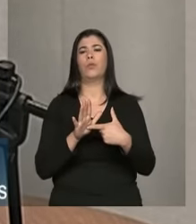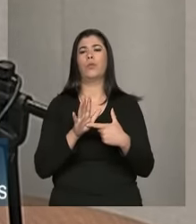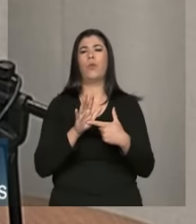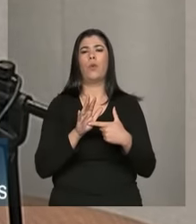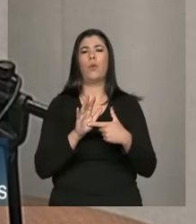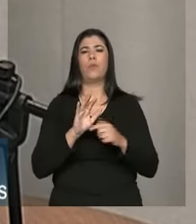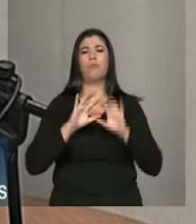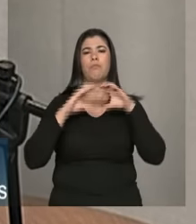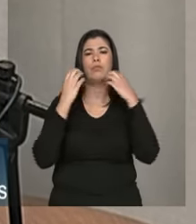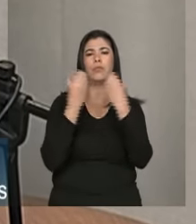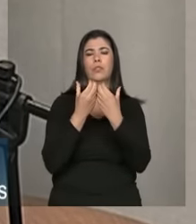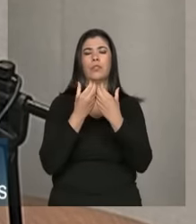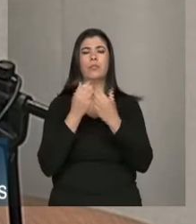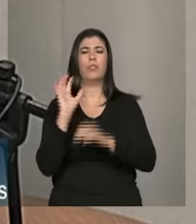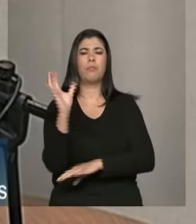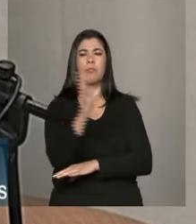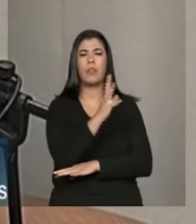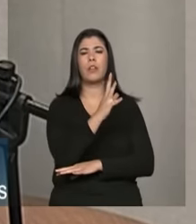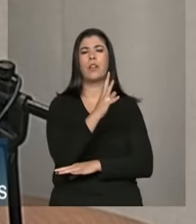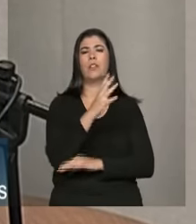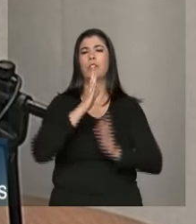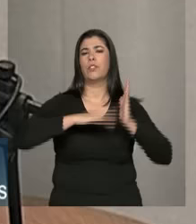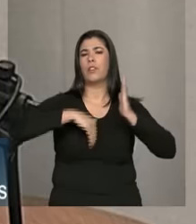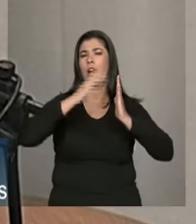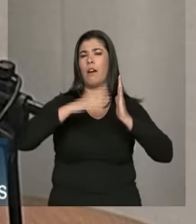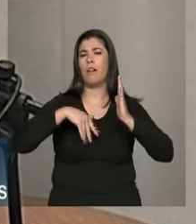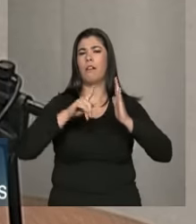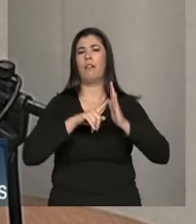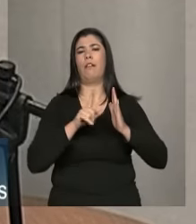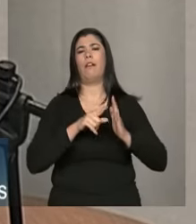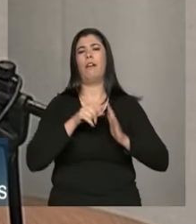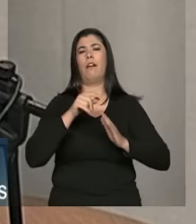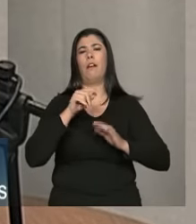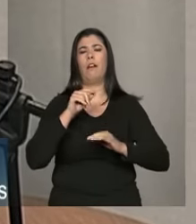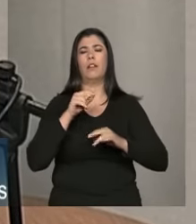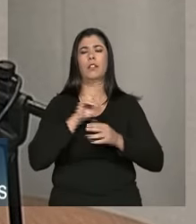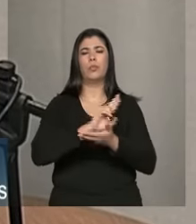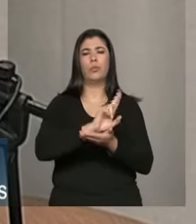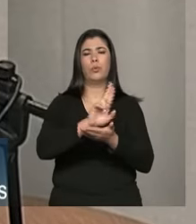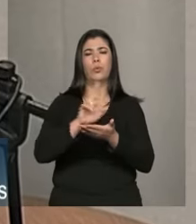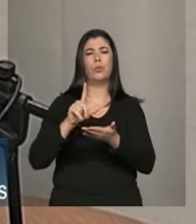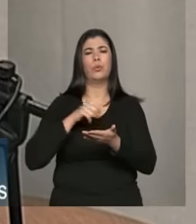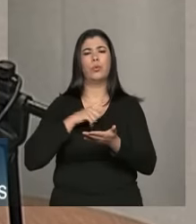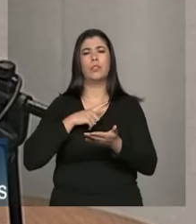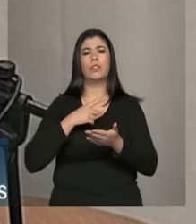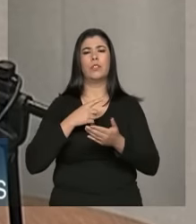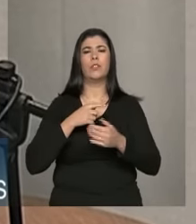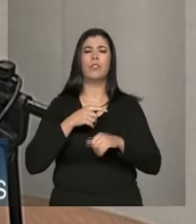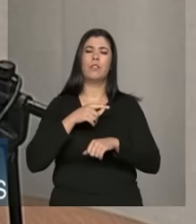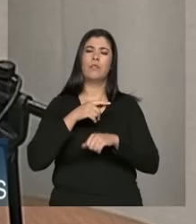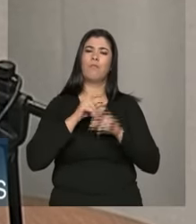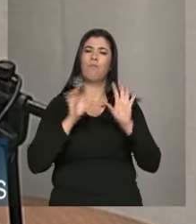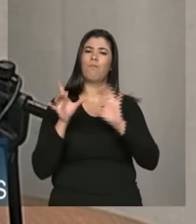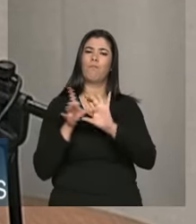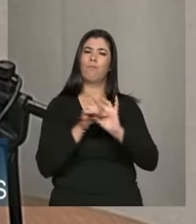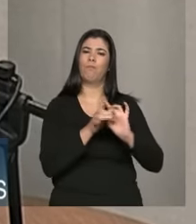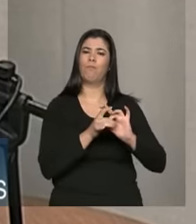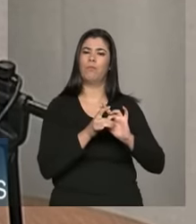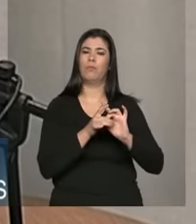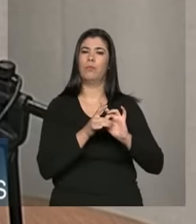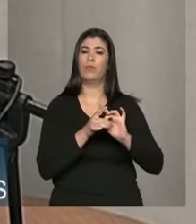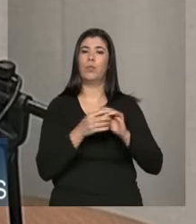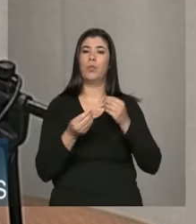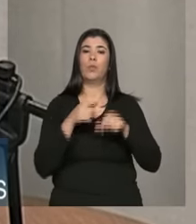ciências a personalidades e aos valores cívicos nacionais dos países emissores não